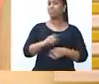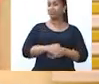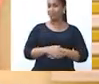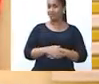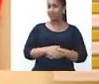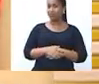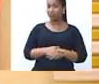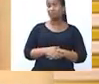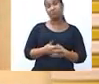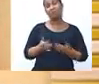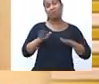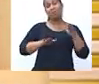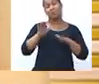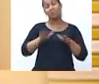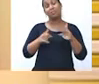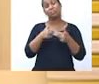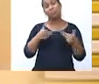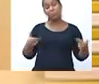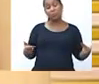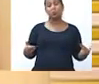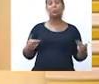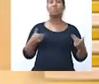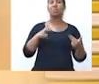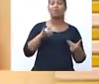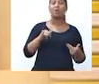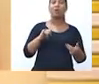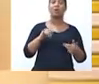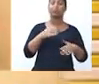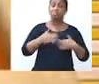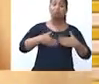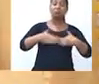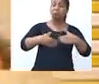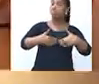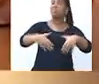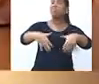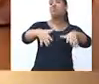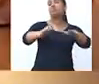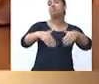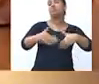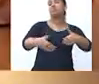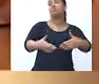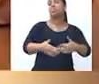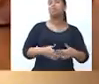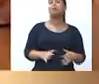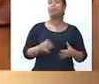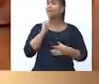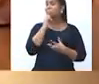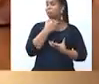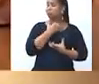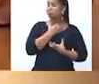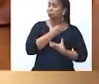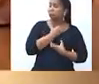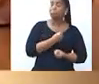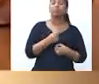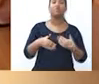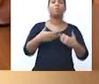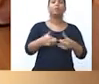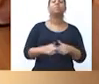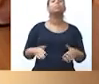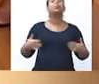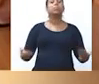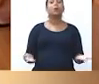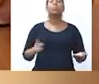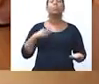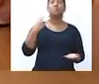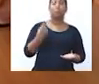é, talvez, até, isso, de uma certa forma, por isso que você vai até tocando, né? Vai em frente. Vai se aborrecendo com isso. Vai caminhando. E aí,